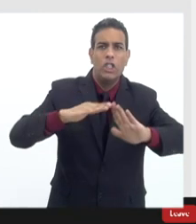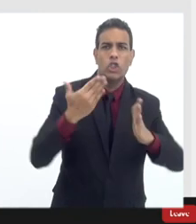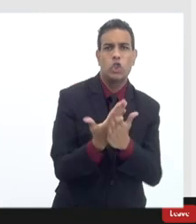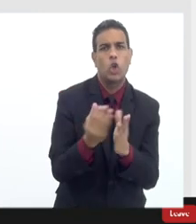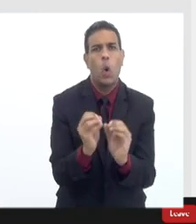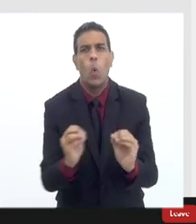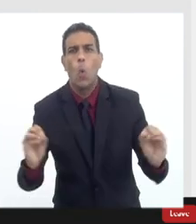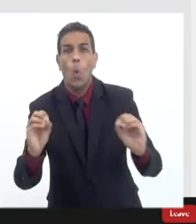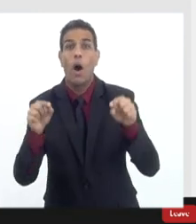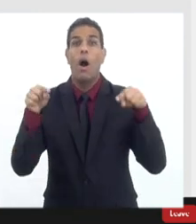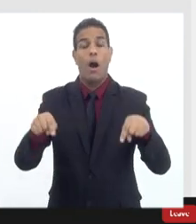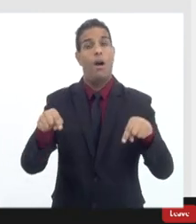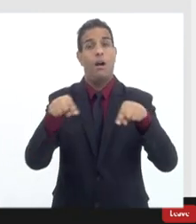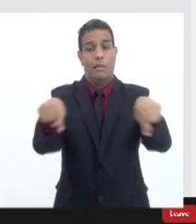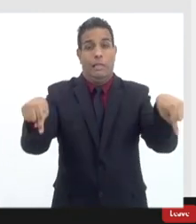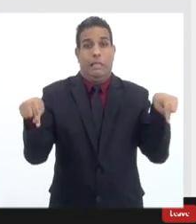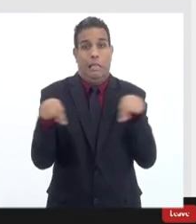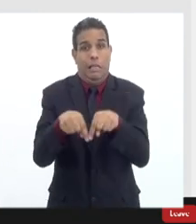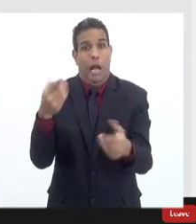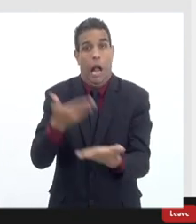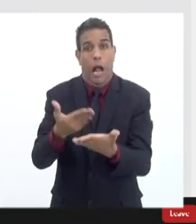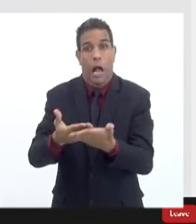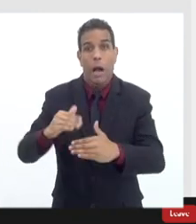aula um ambiente potencialmente